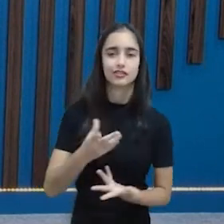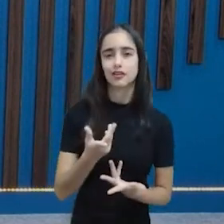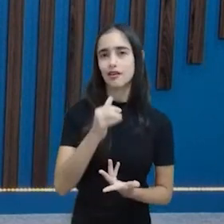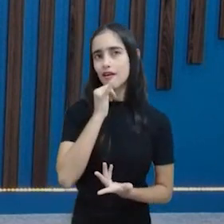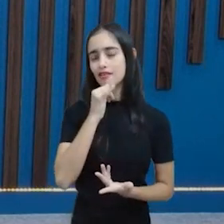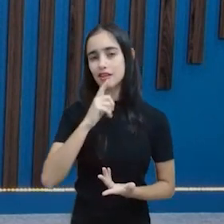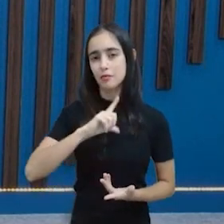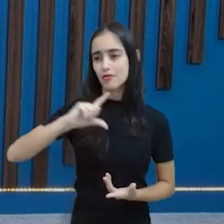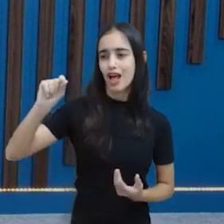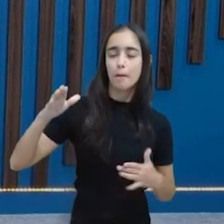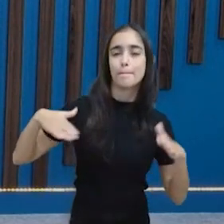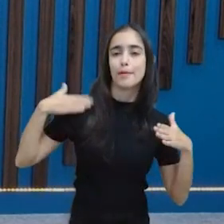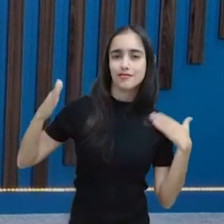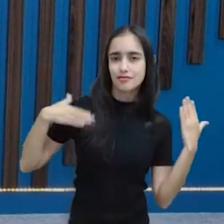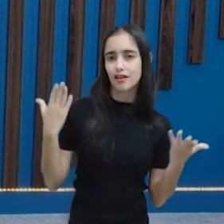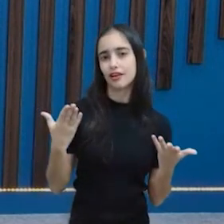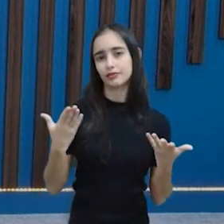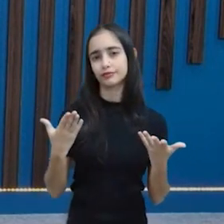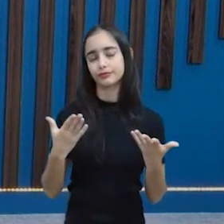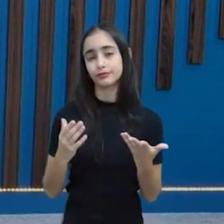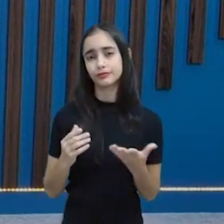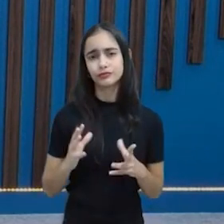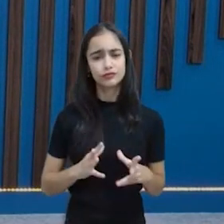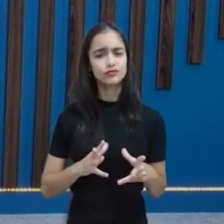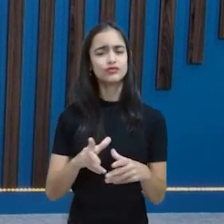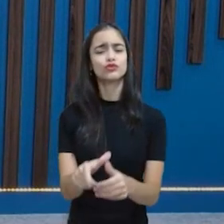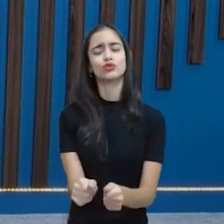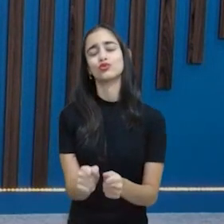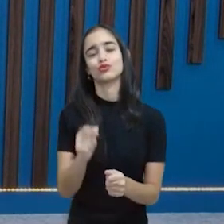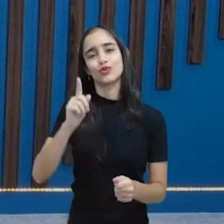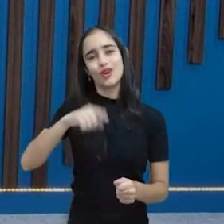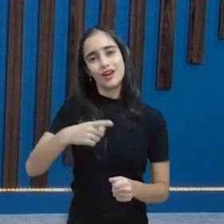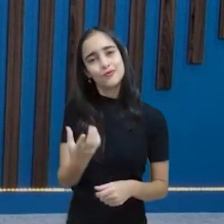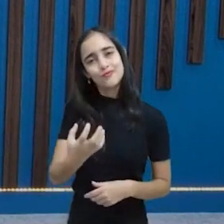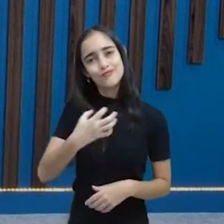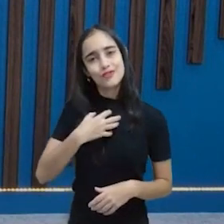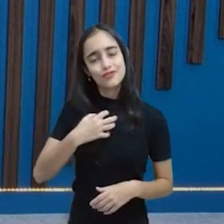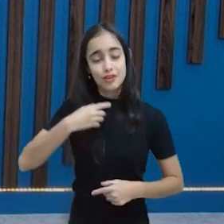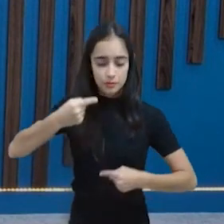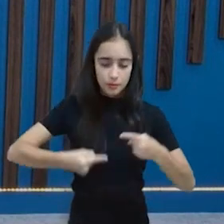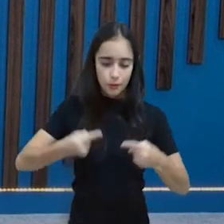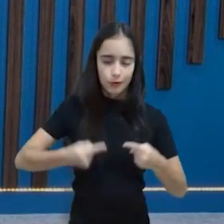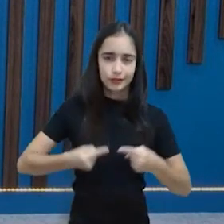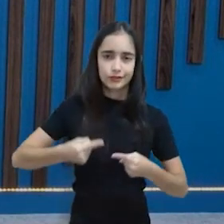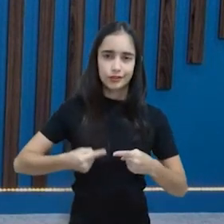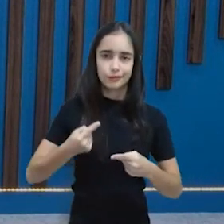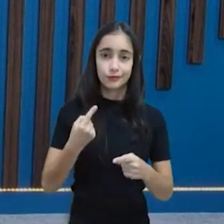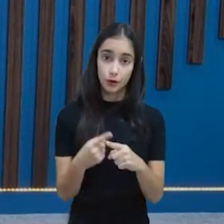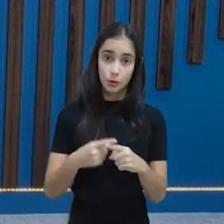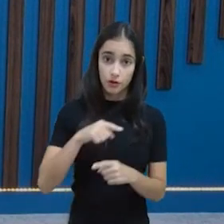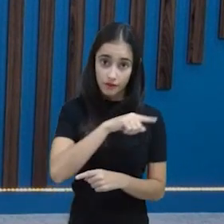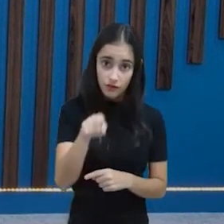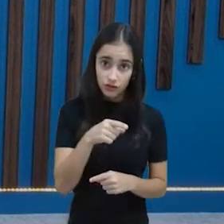exemplo, para um lazer, tudo isso você já está fazendo, né, uma forma de política, porque você está